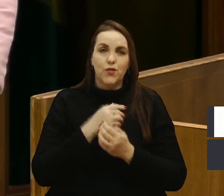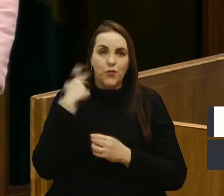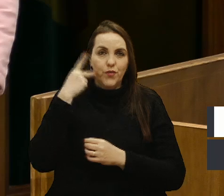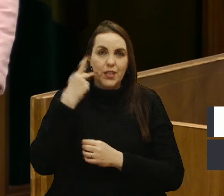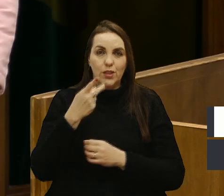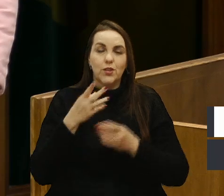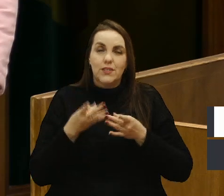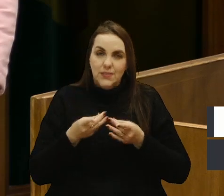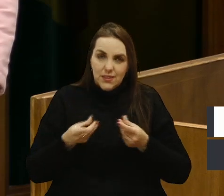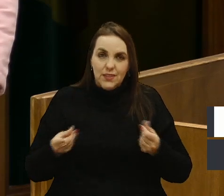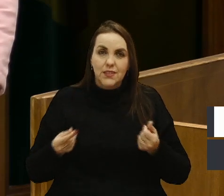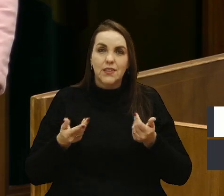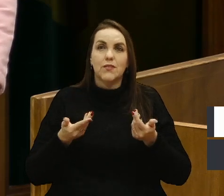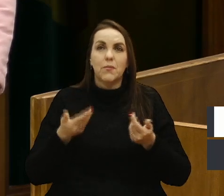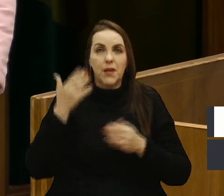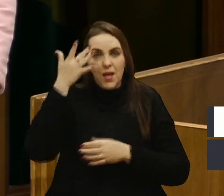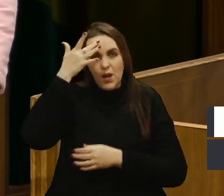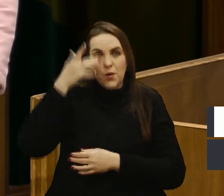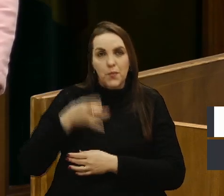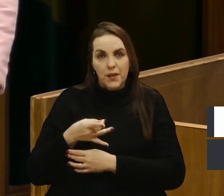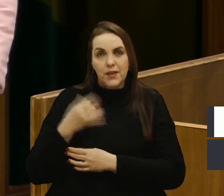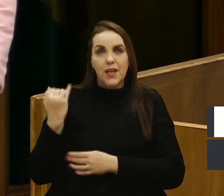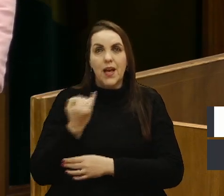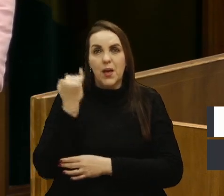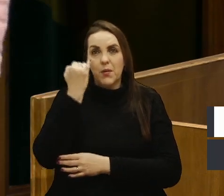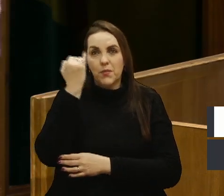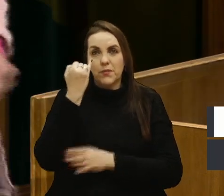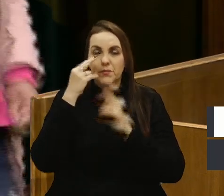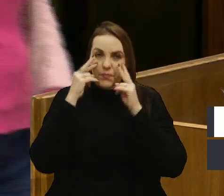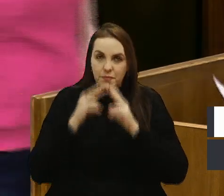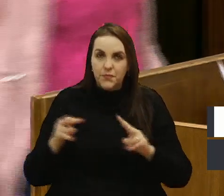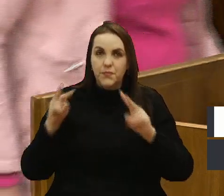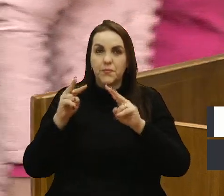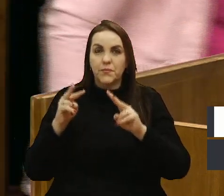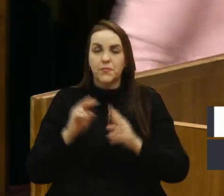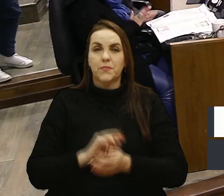tenham a sensibilidade para entender a importância deste olhar.